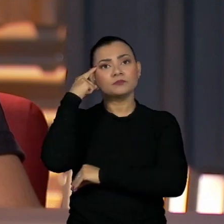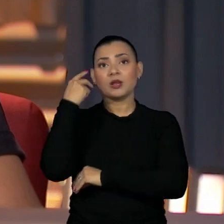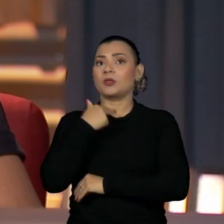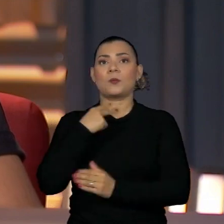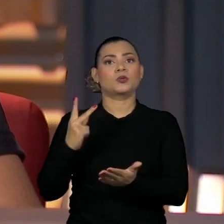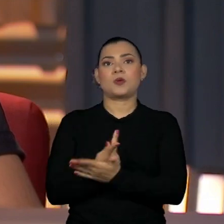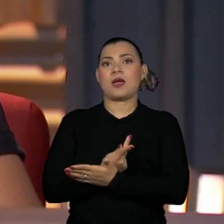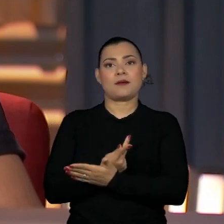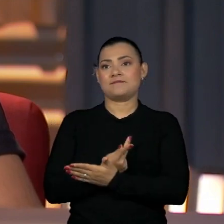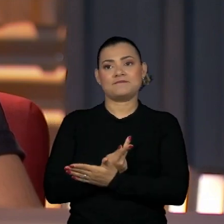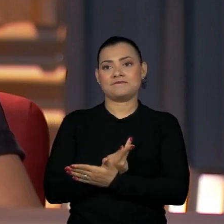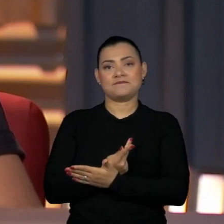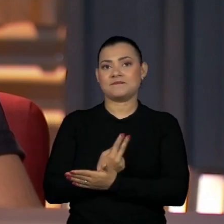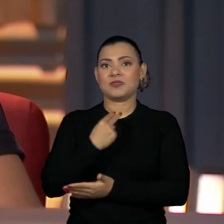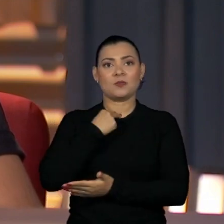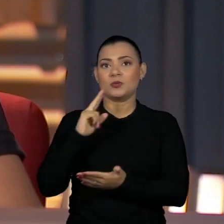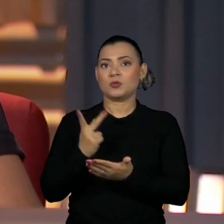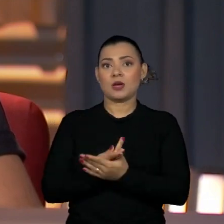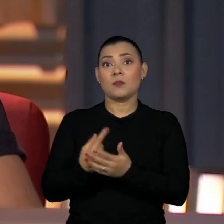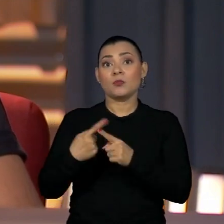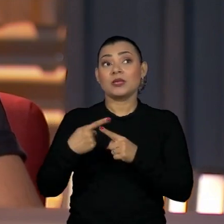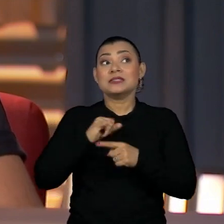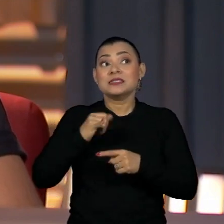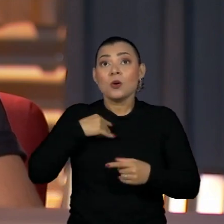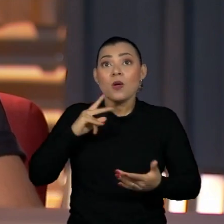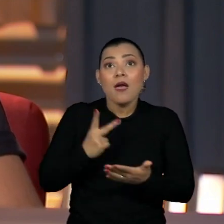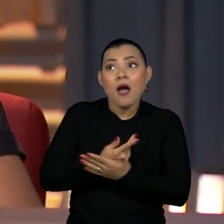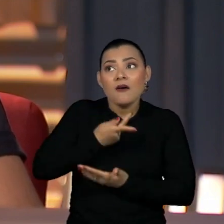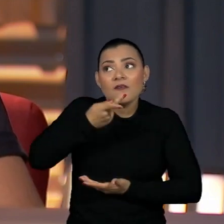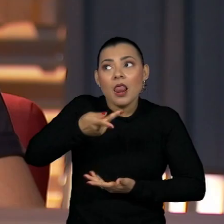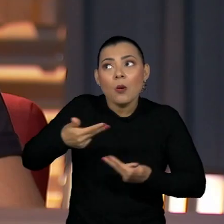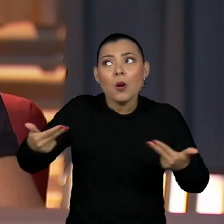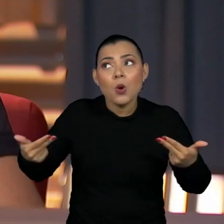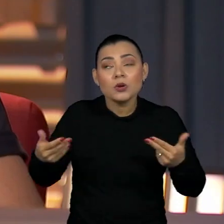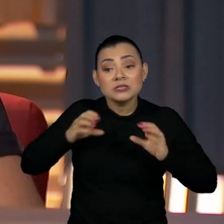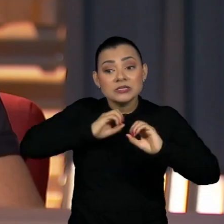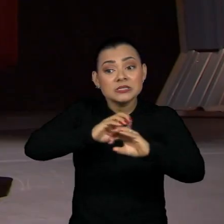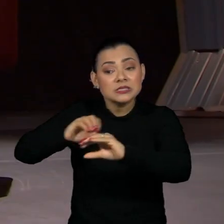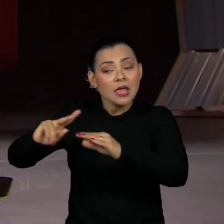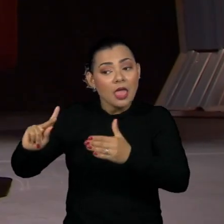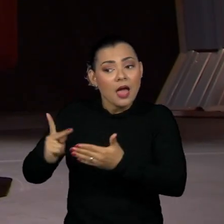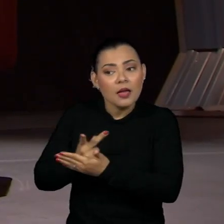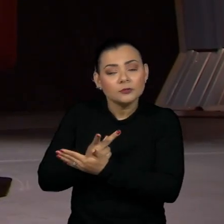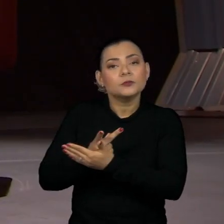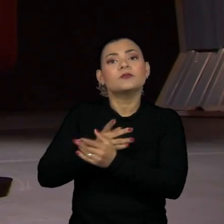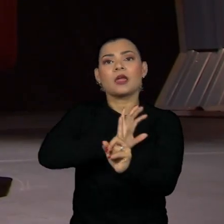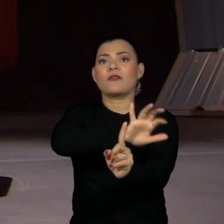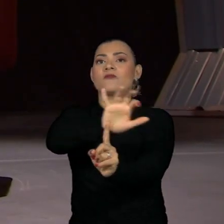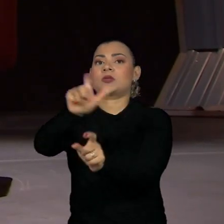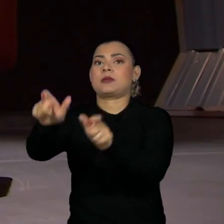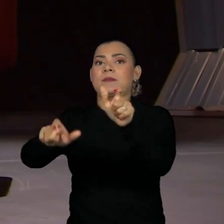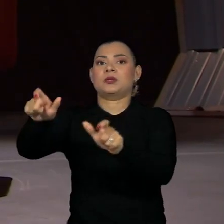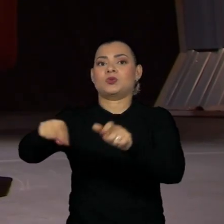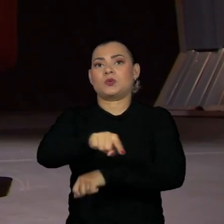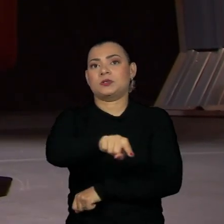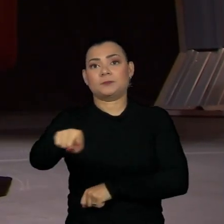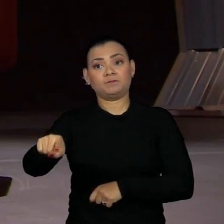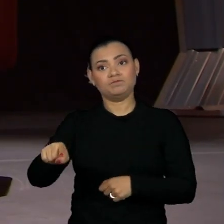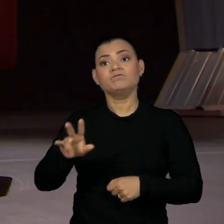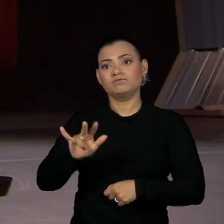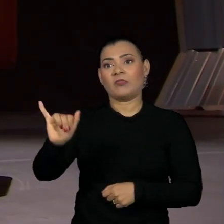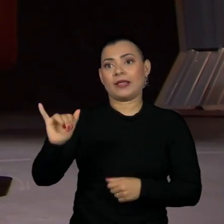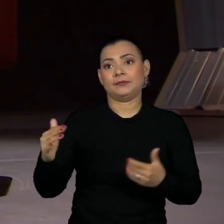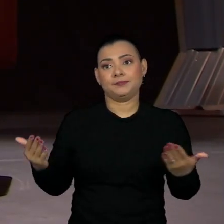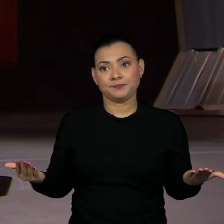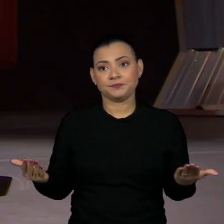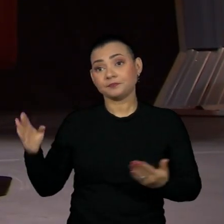errar. Porque qualquer coisa que eu fale, que eu ensine, isso vai gerar uma influência muito grande na vida daquela